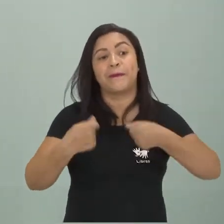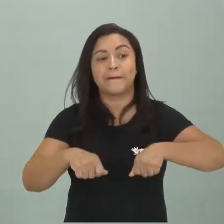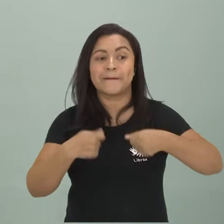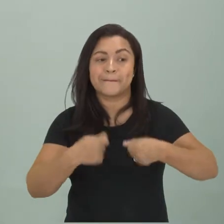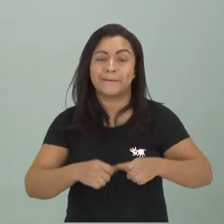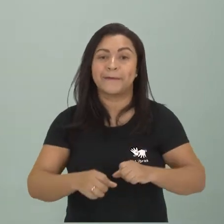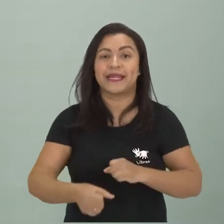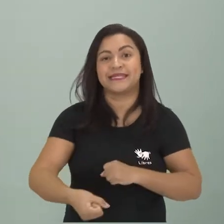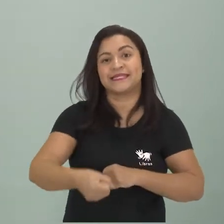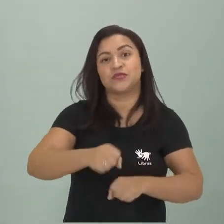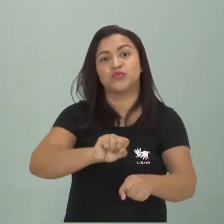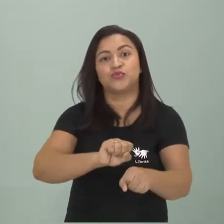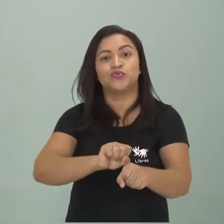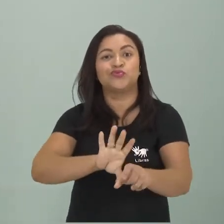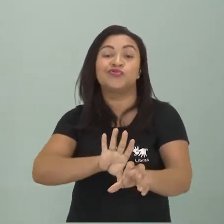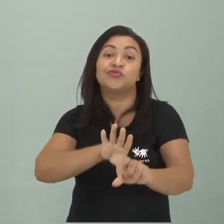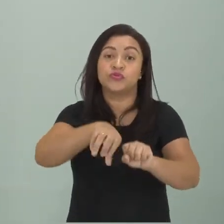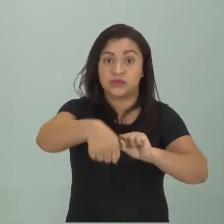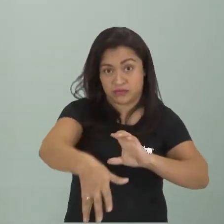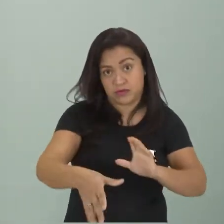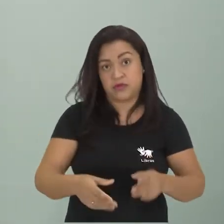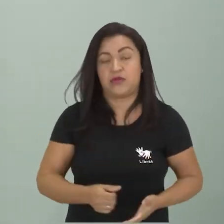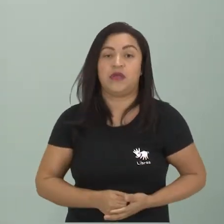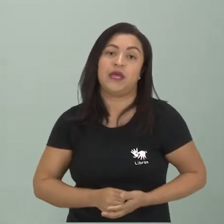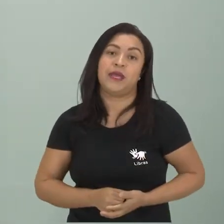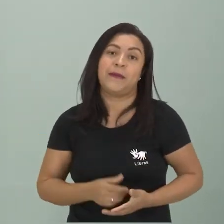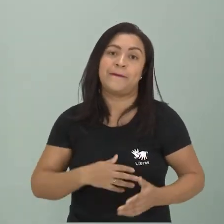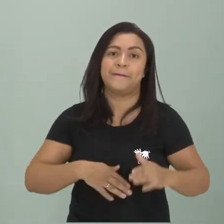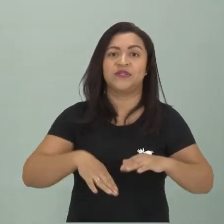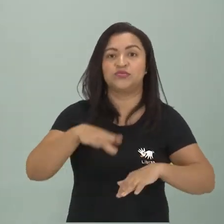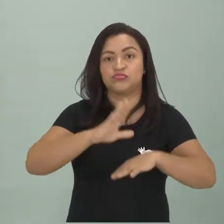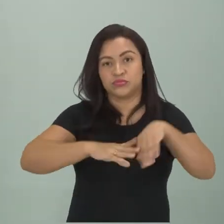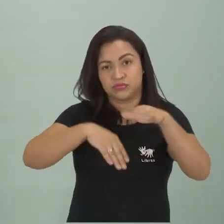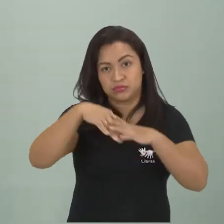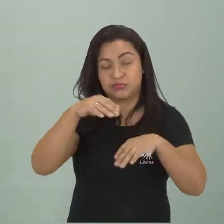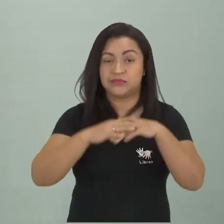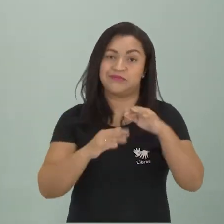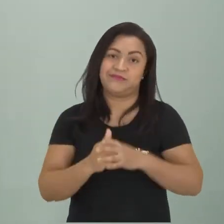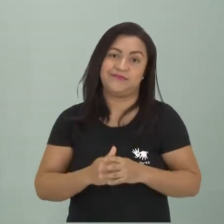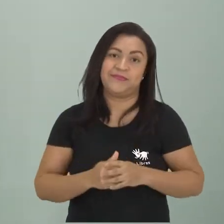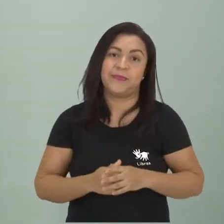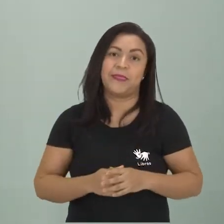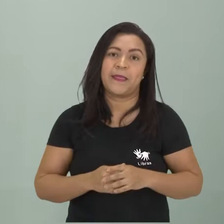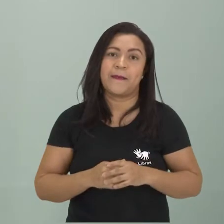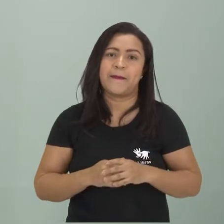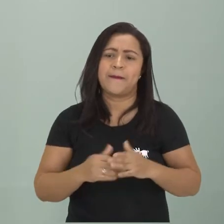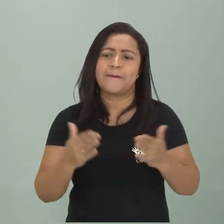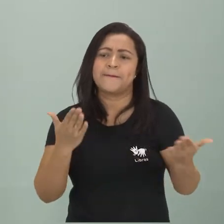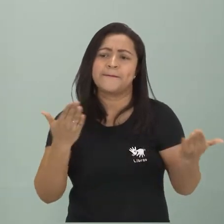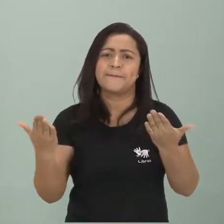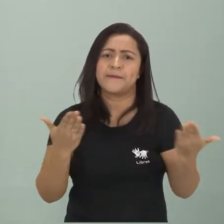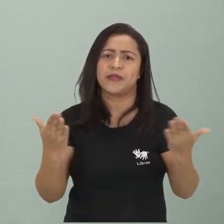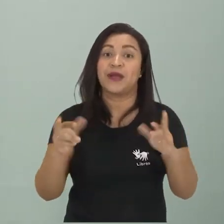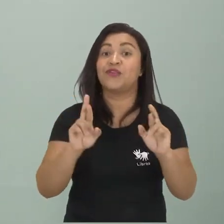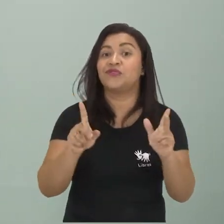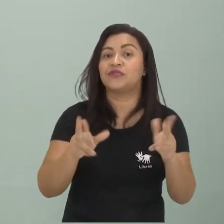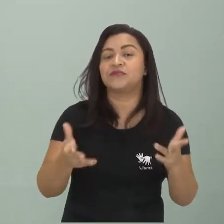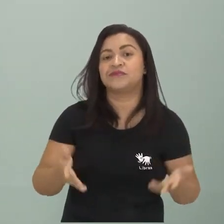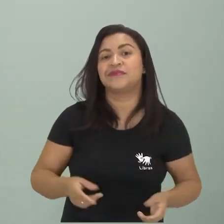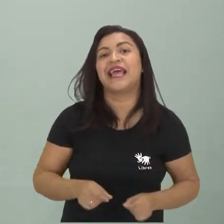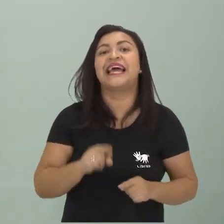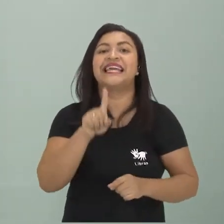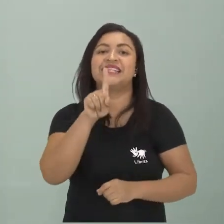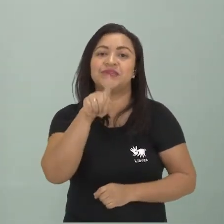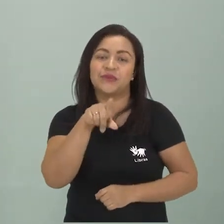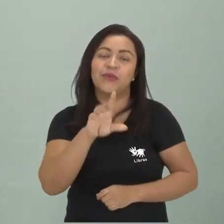uma profissão. Percebam a diferença. Isso acaba sendo materialismo